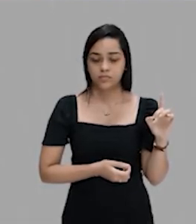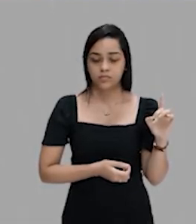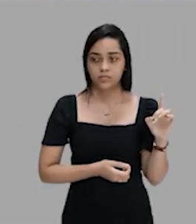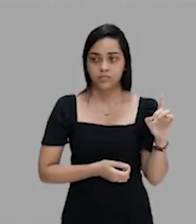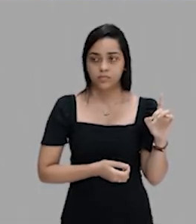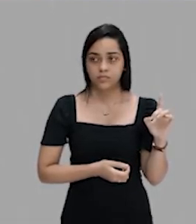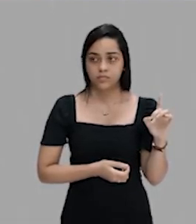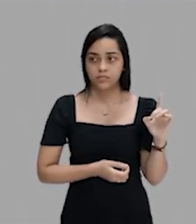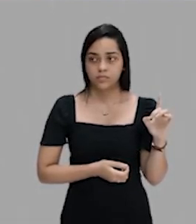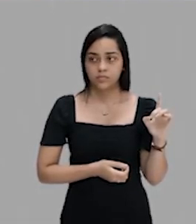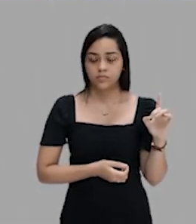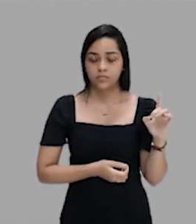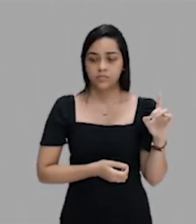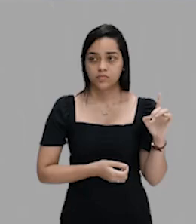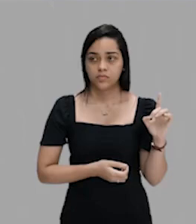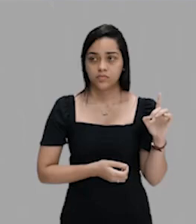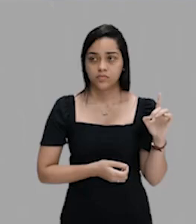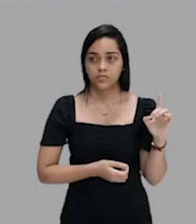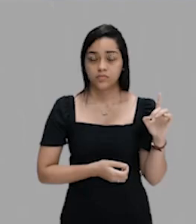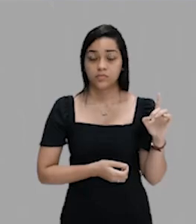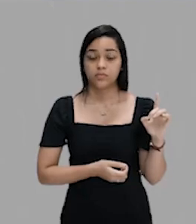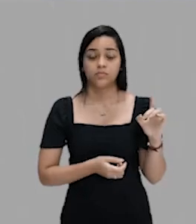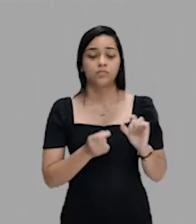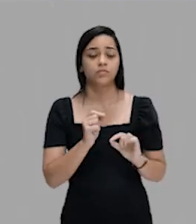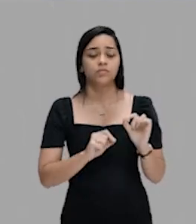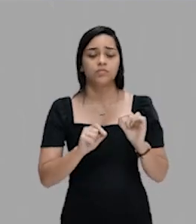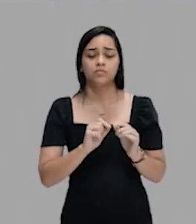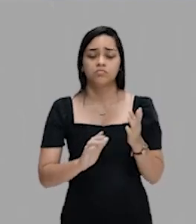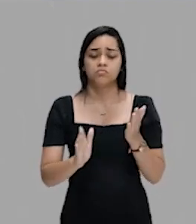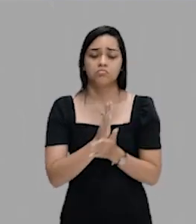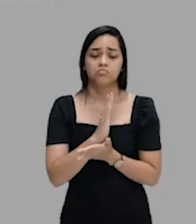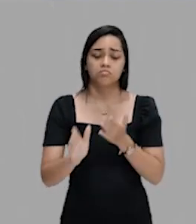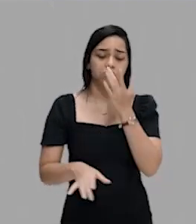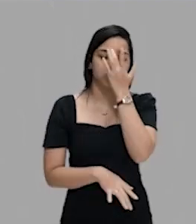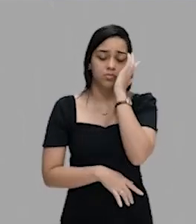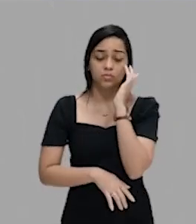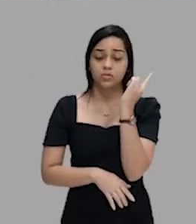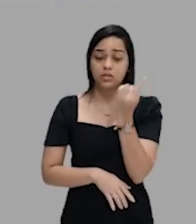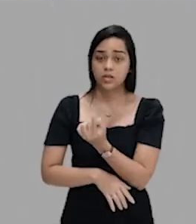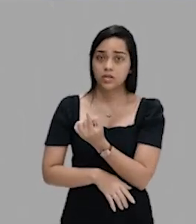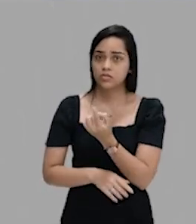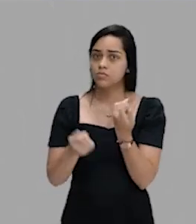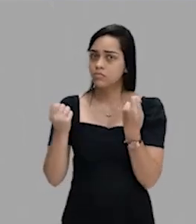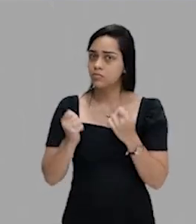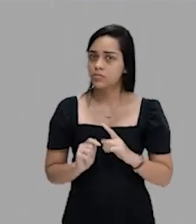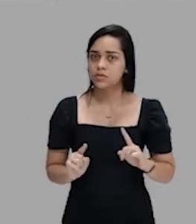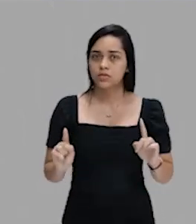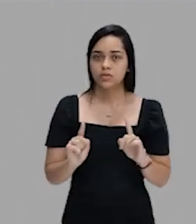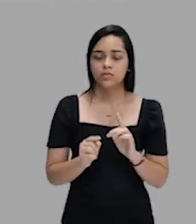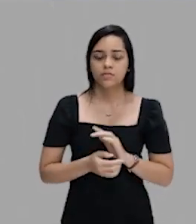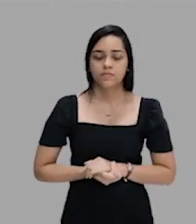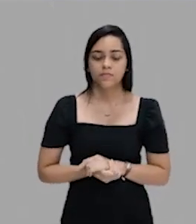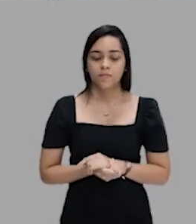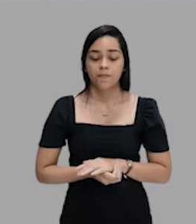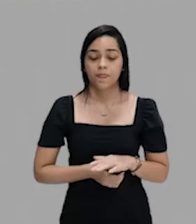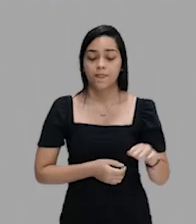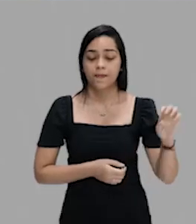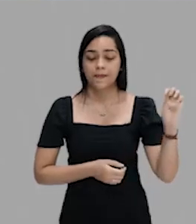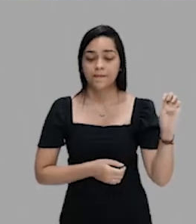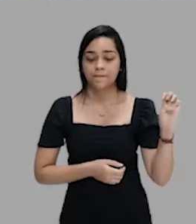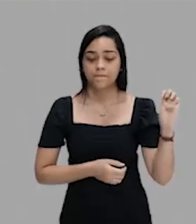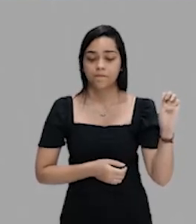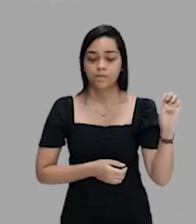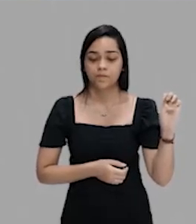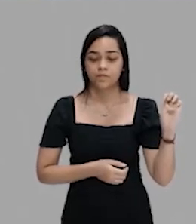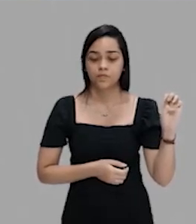precisavam estar aqui vieram uns que não deveriam ter vindo E aí dos clientes que